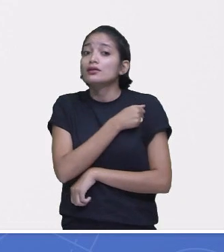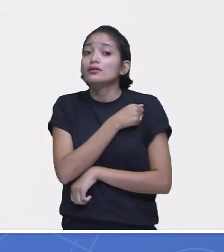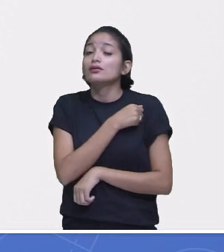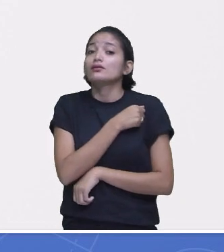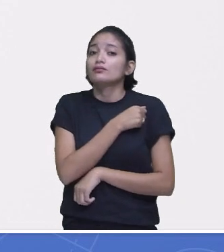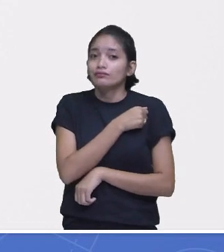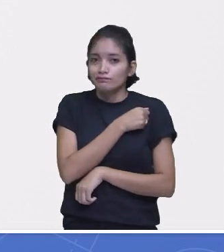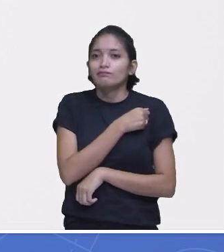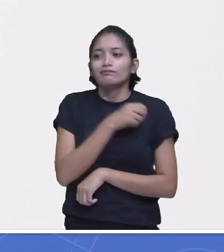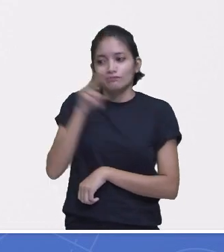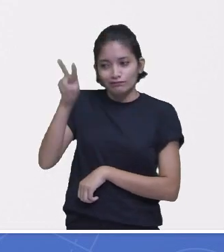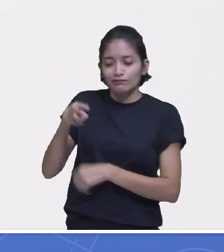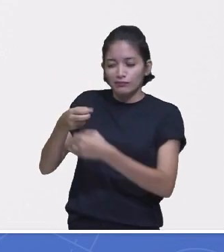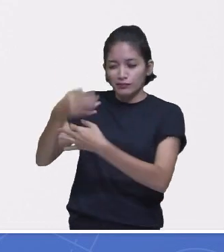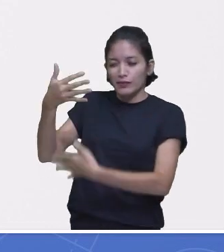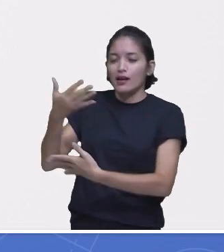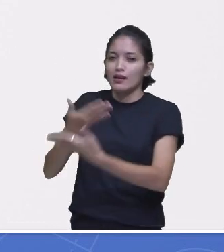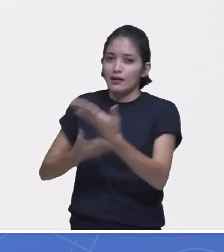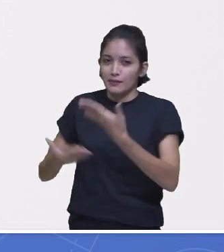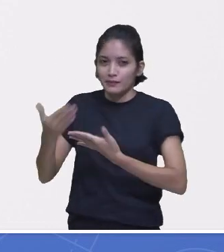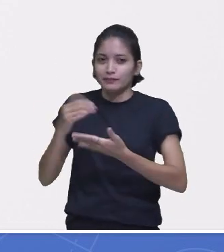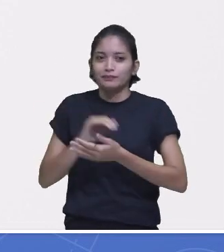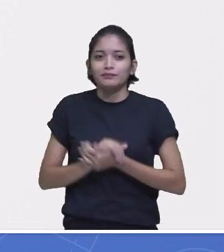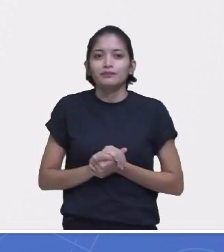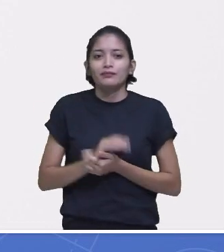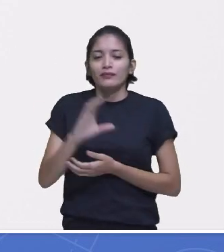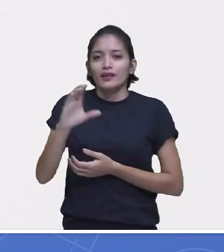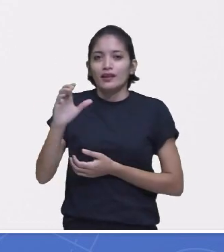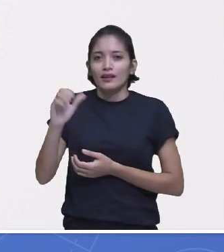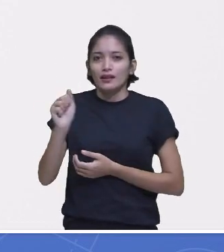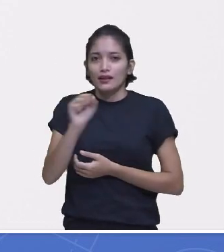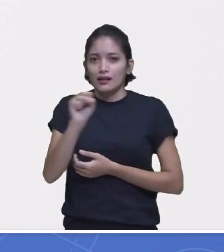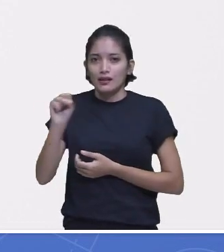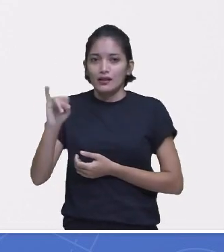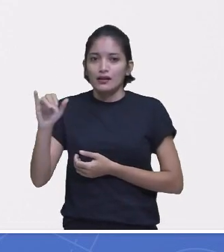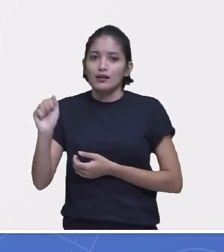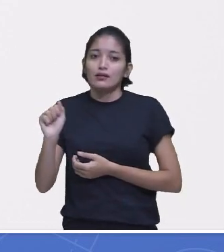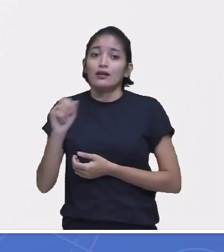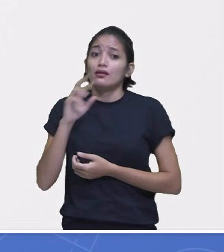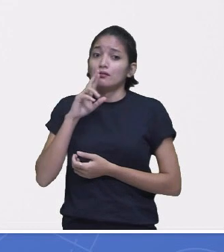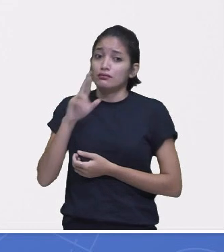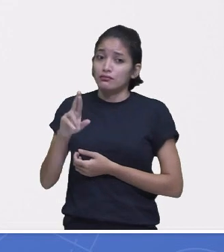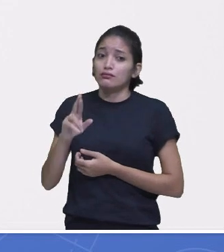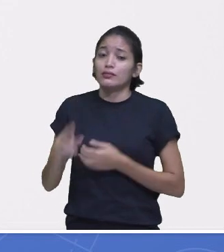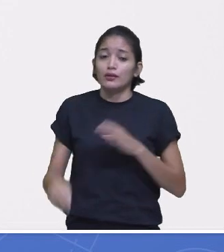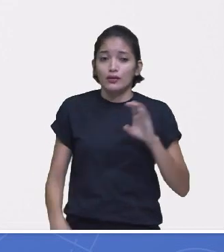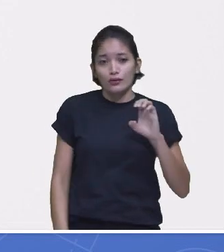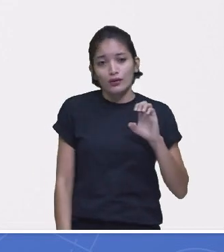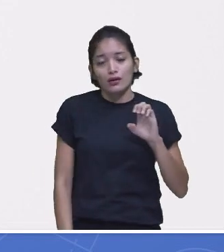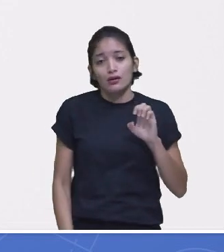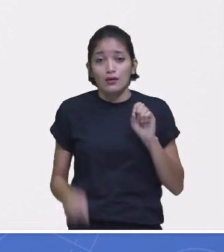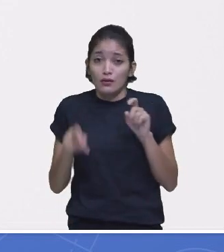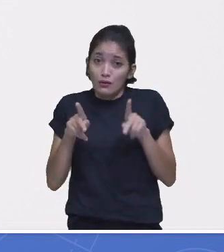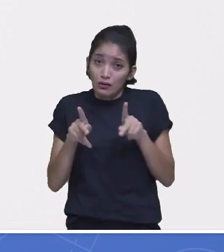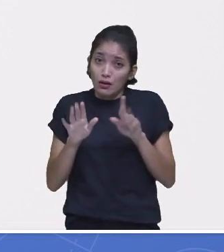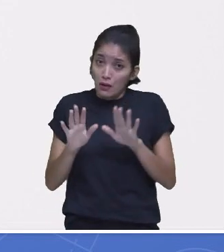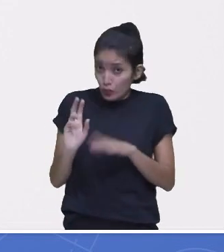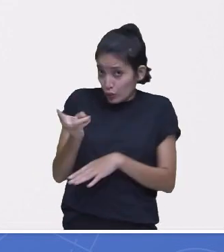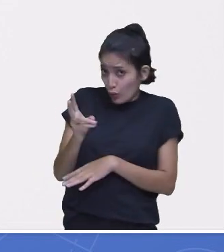bastante participação aqui no chat, pessoal. A Cássia, eu marquei a letra E. Ok, Cássia, mas você vai ficar